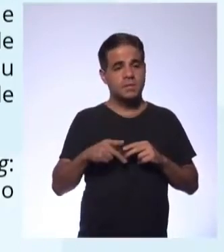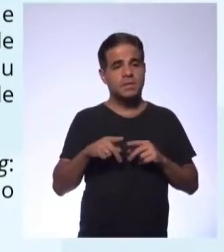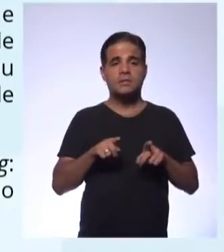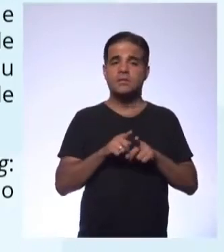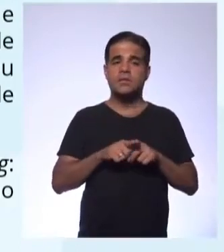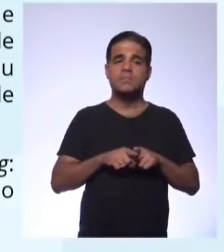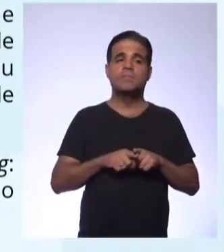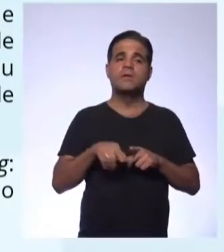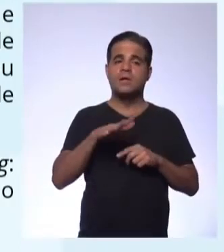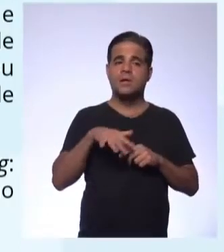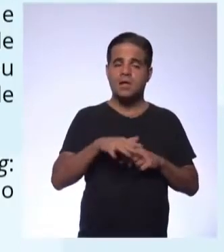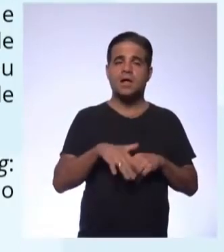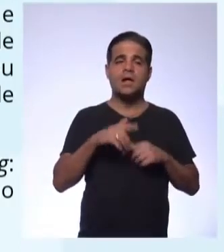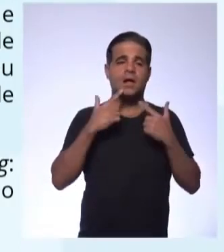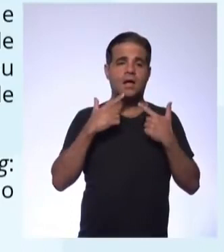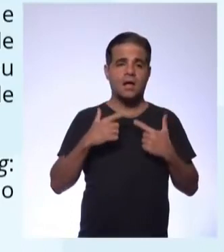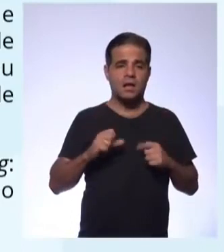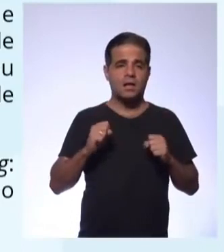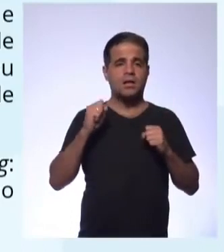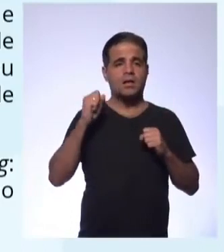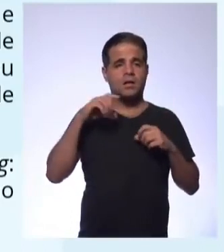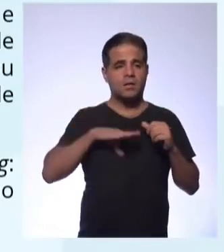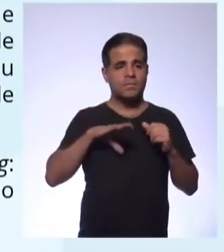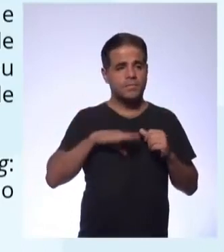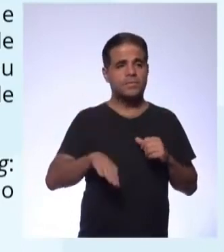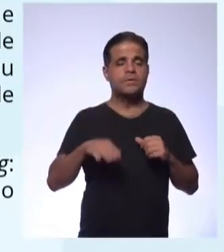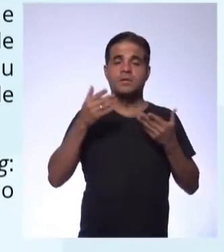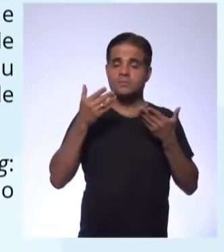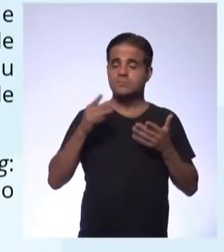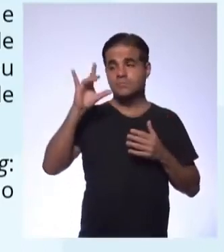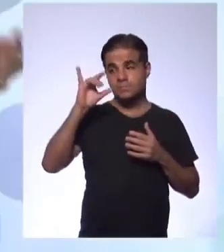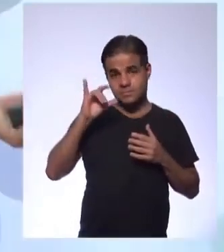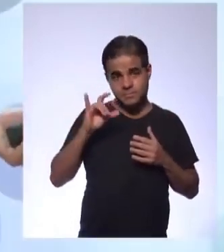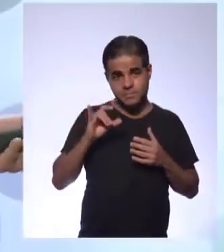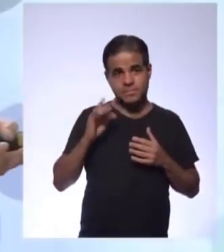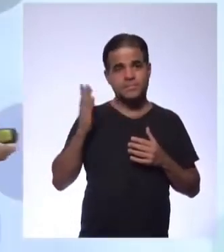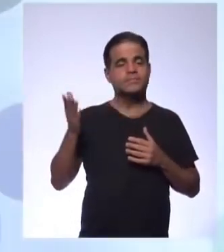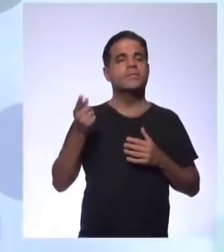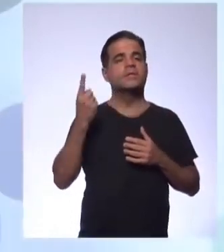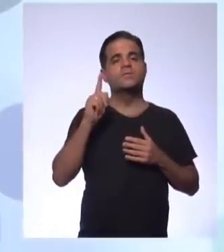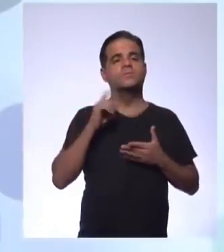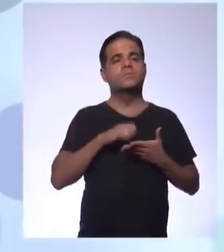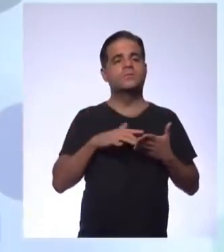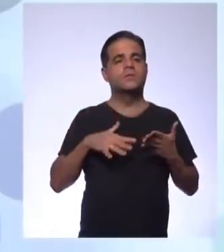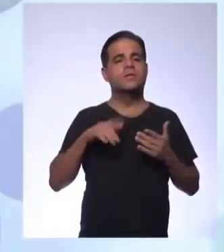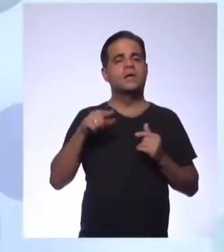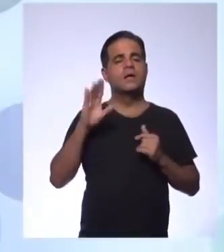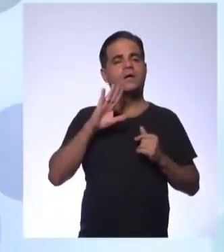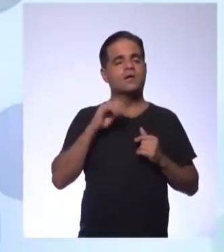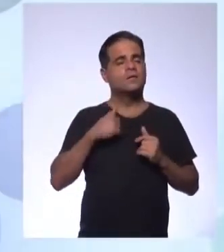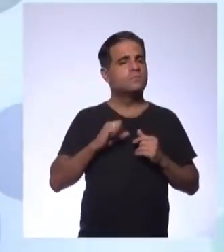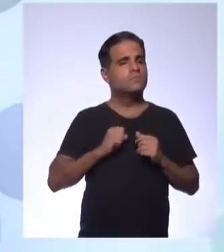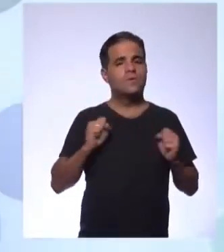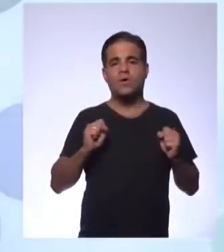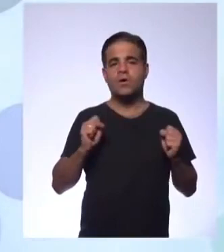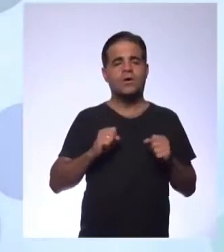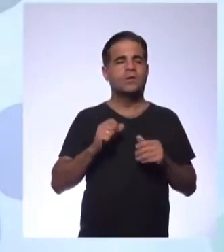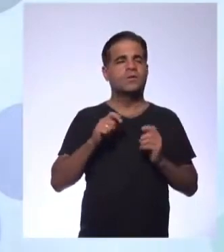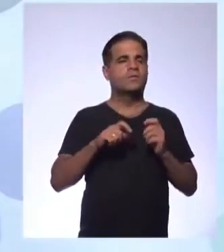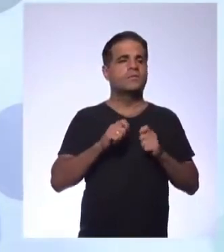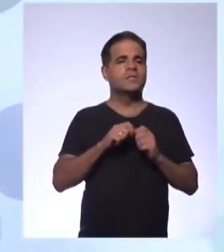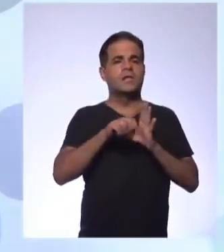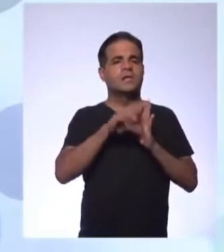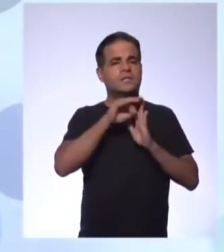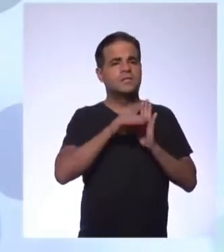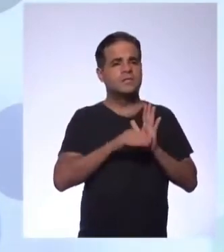Instagram, @língua portuguesa, CMSP_EM. Por falar nisso, em relação a essa última atividade, eu acho muito legal, porque eu adoro fazer listas, tipo,